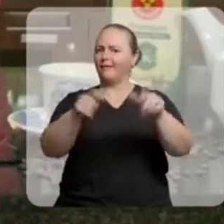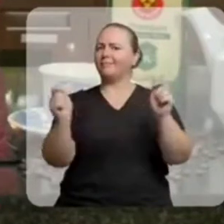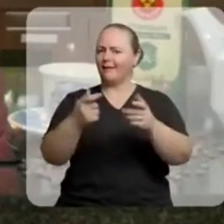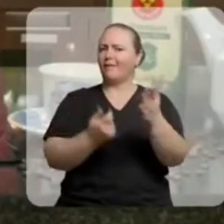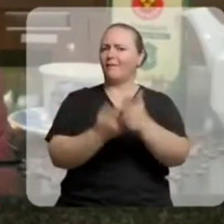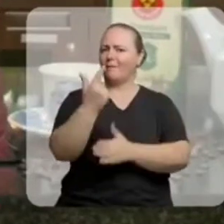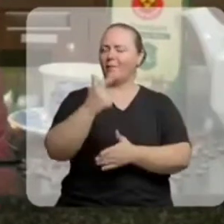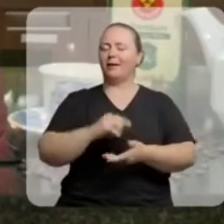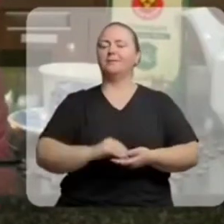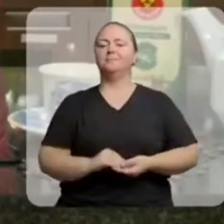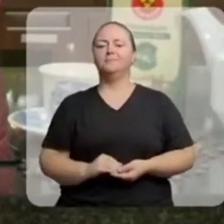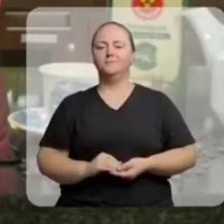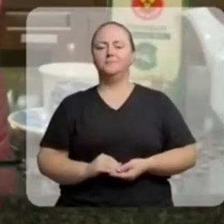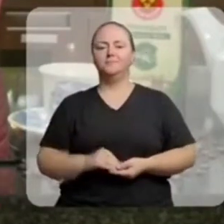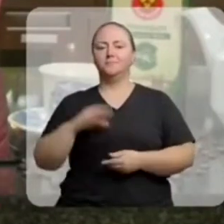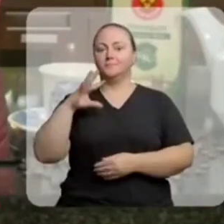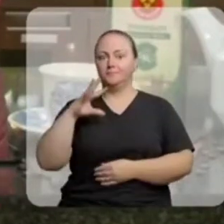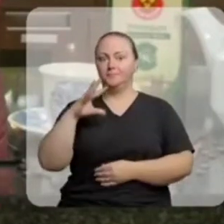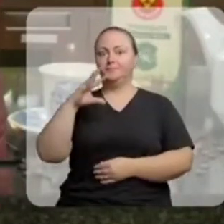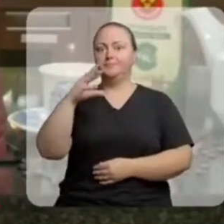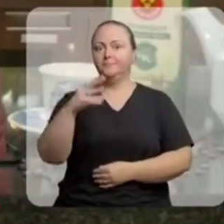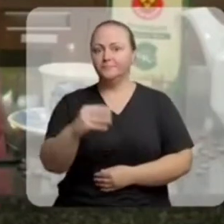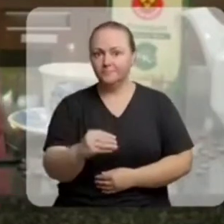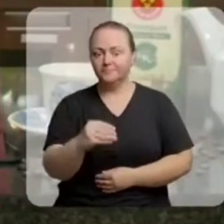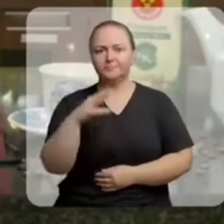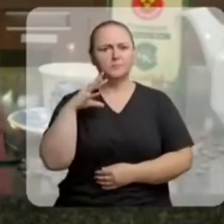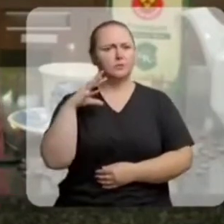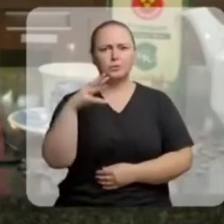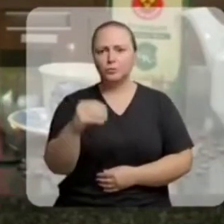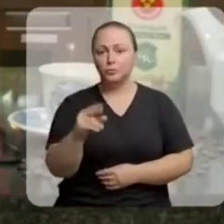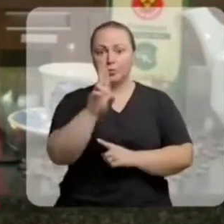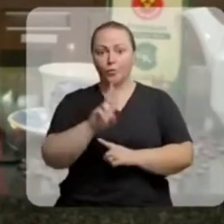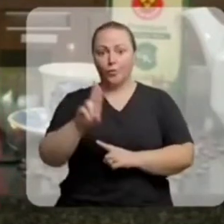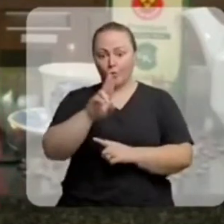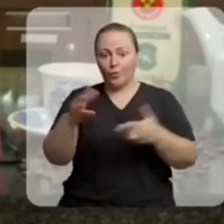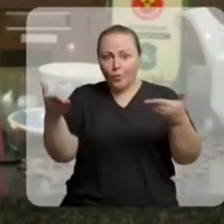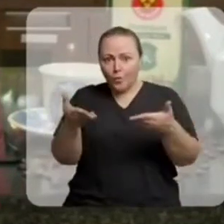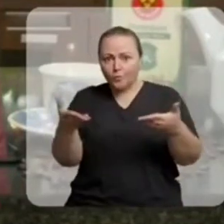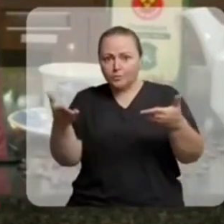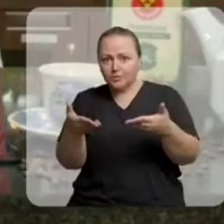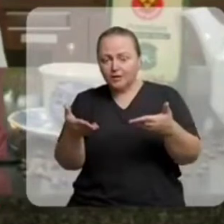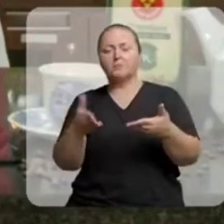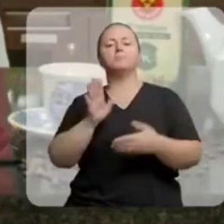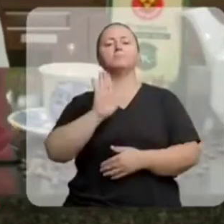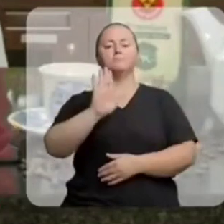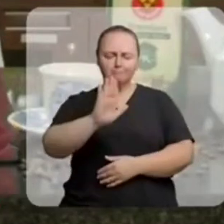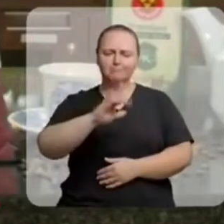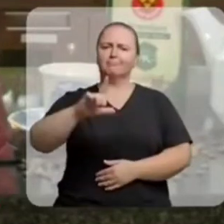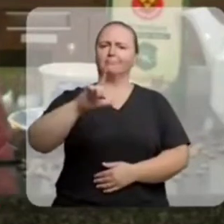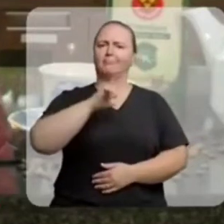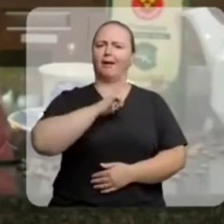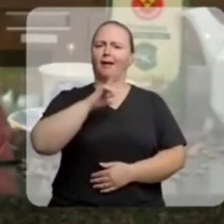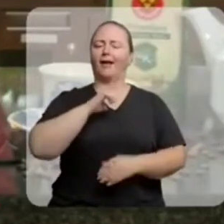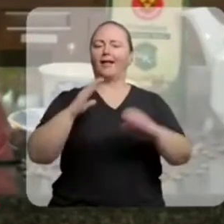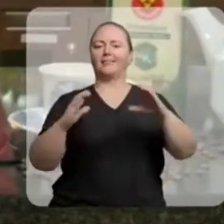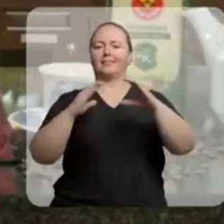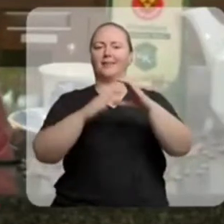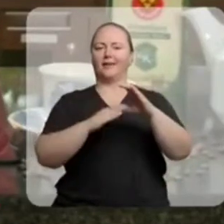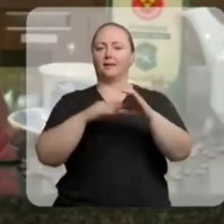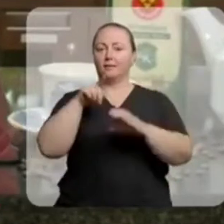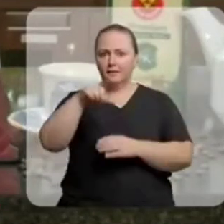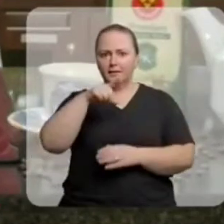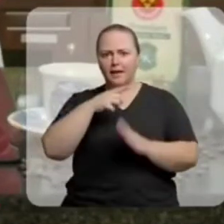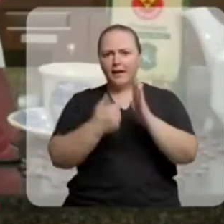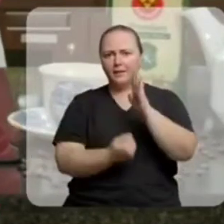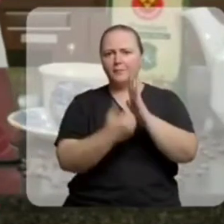que todos os ingredientes, tudo que a gente está usando aqui hoje, tem na Cooper. Para quem tem um